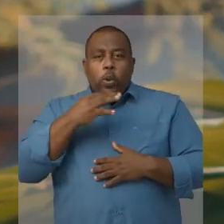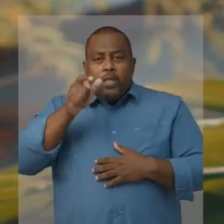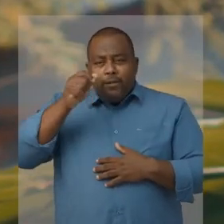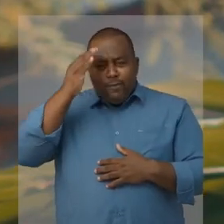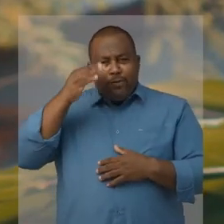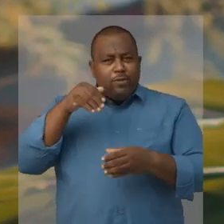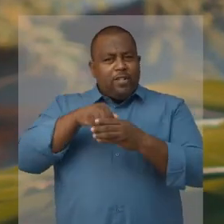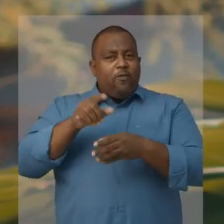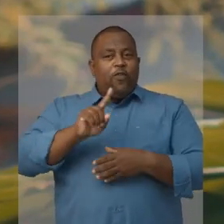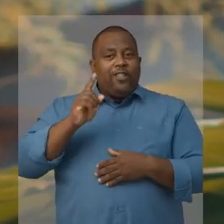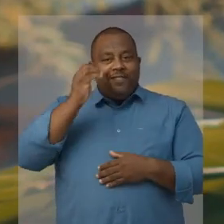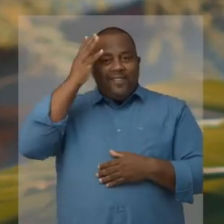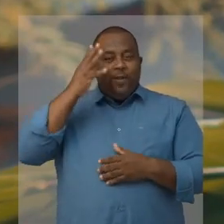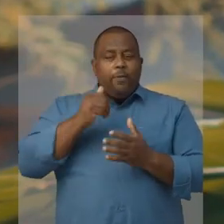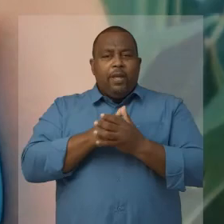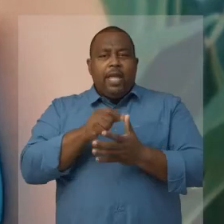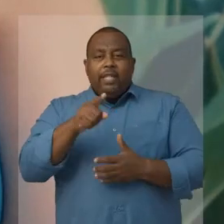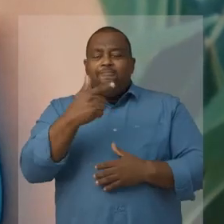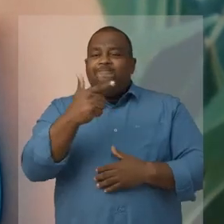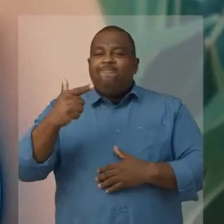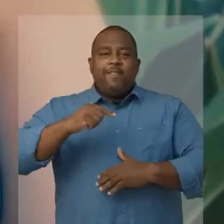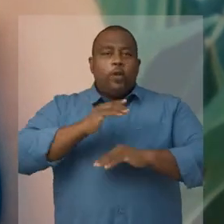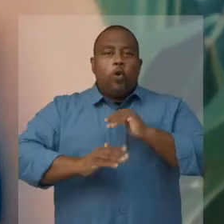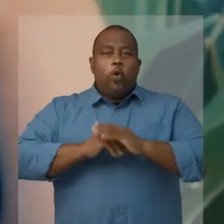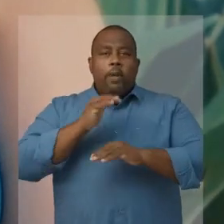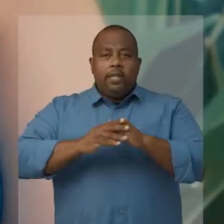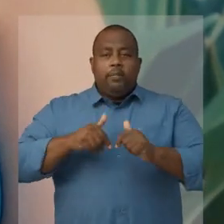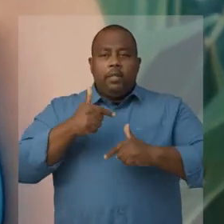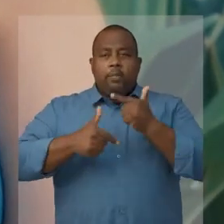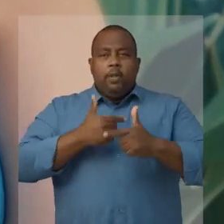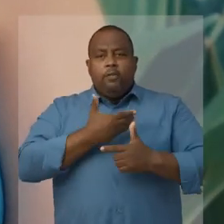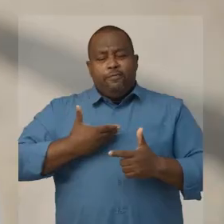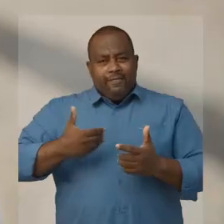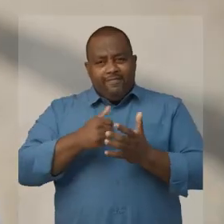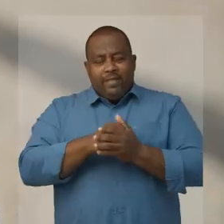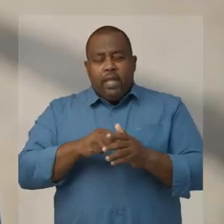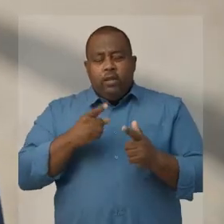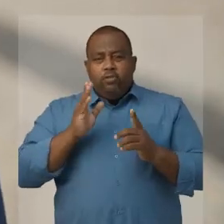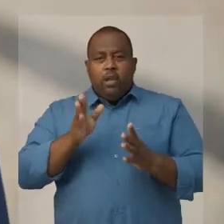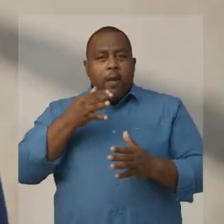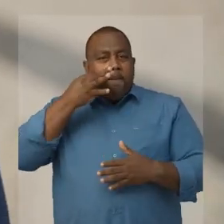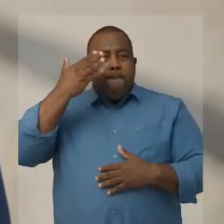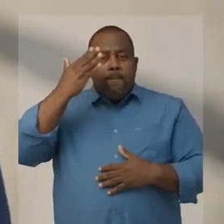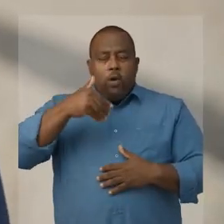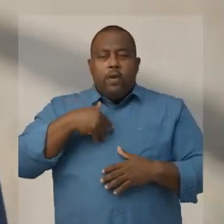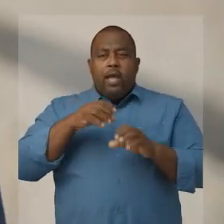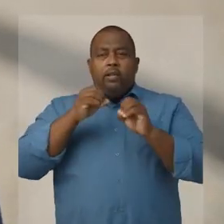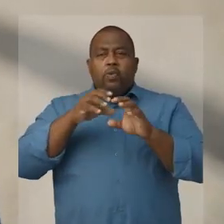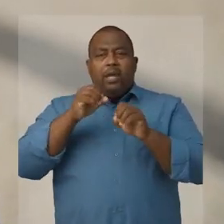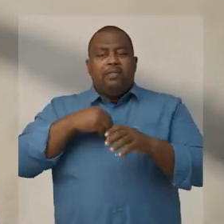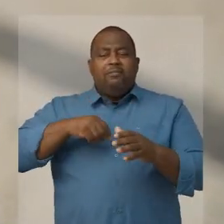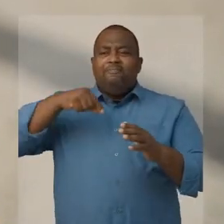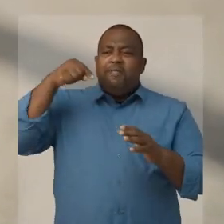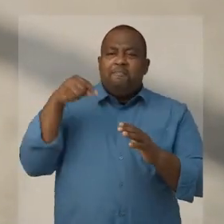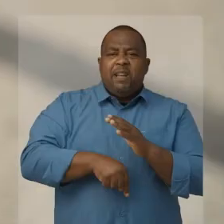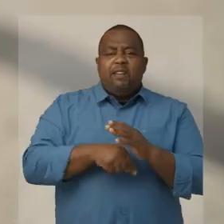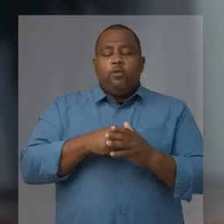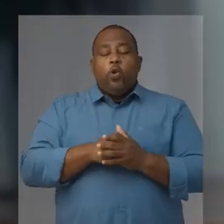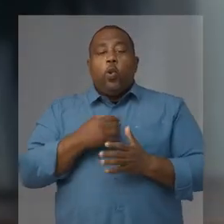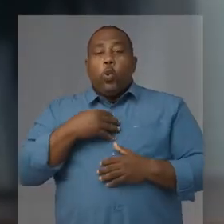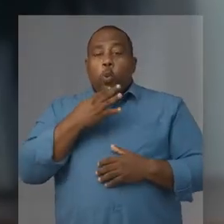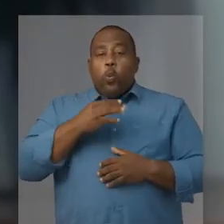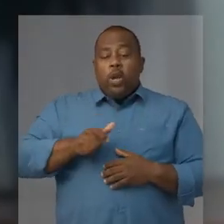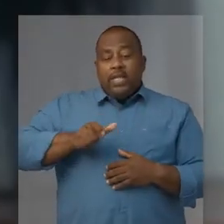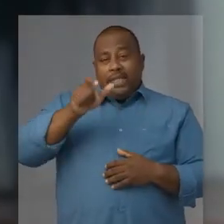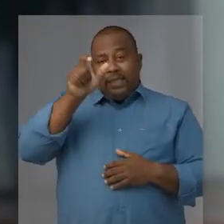E quem conhece Jerônimo, não vota em Jerônimo. Ele não tem competência para esse cargo. Diante das estatísticas demonstradas, ele colocou a nossa educação lá embaixo.